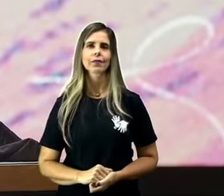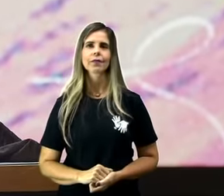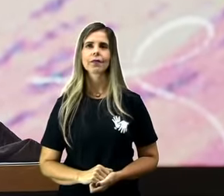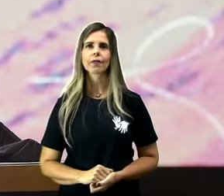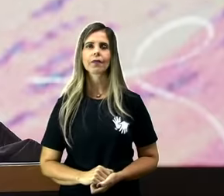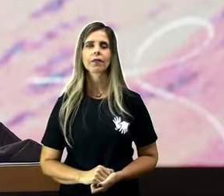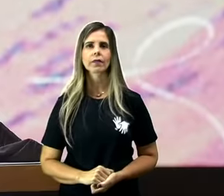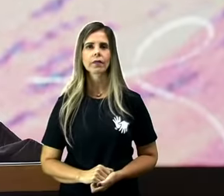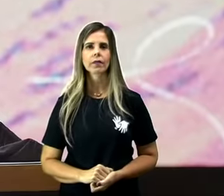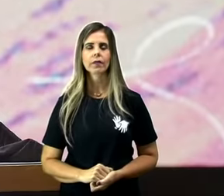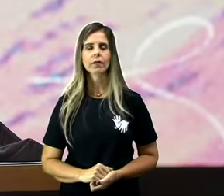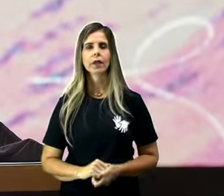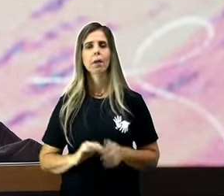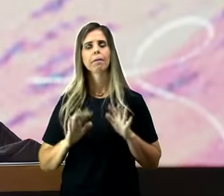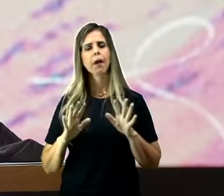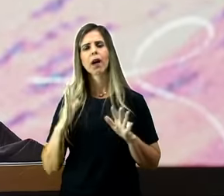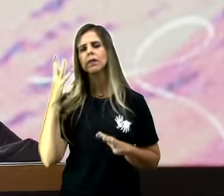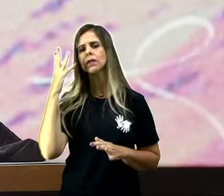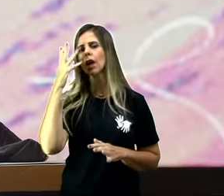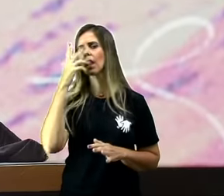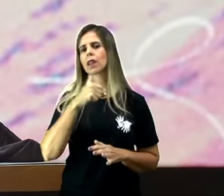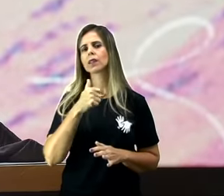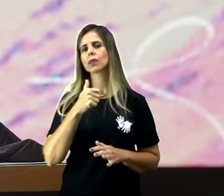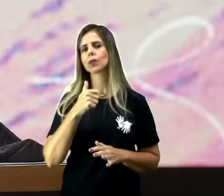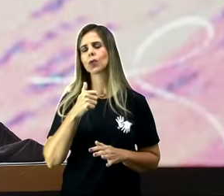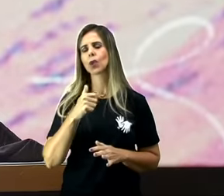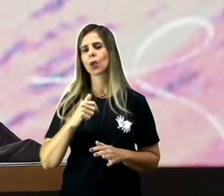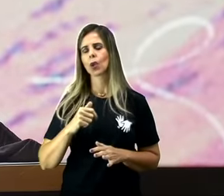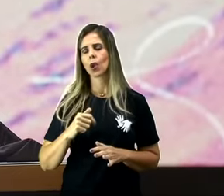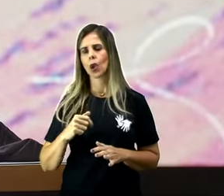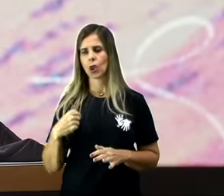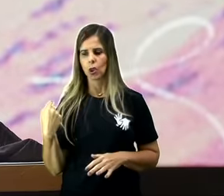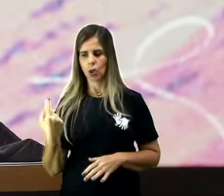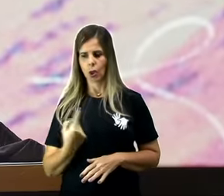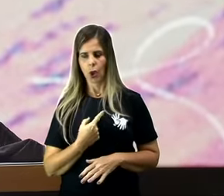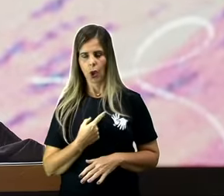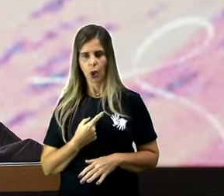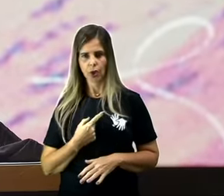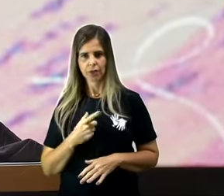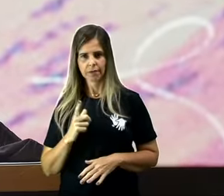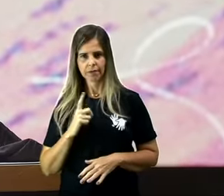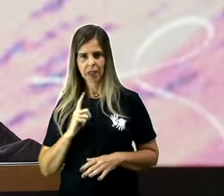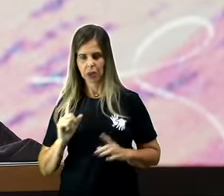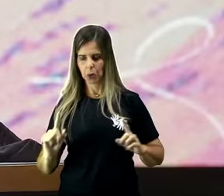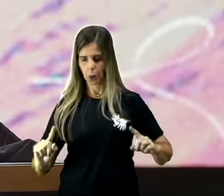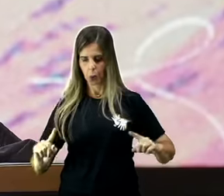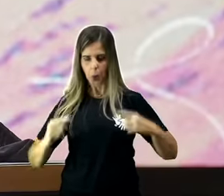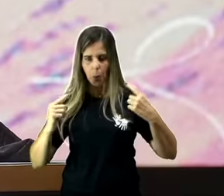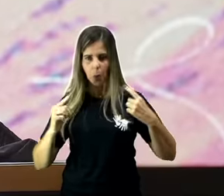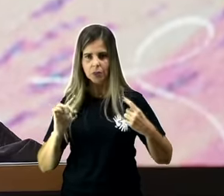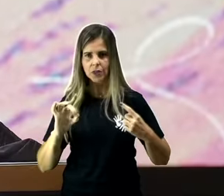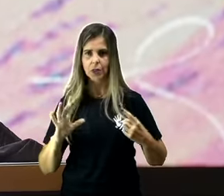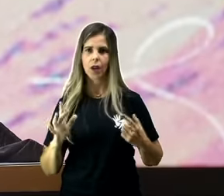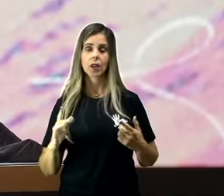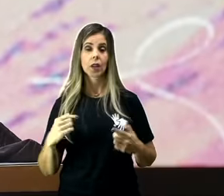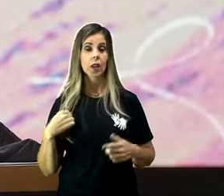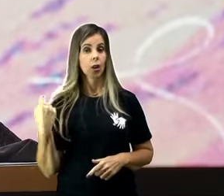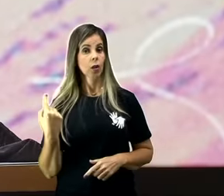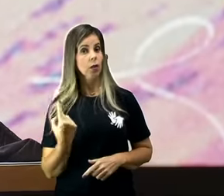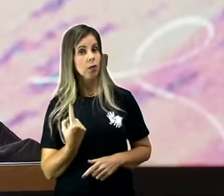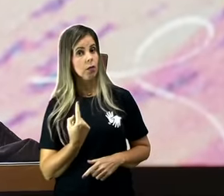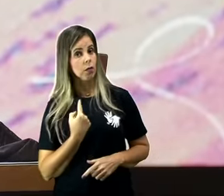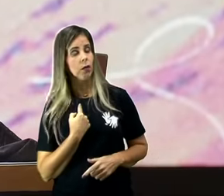E sabe o que é lindo? A gente não tem opositores, a gente tem um opositor. A nossa luta é contra carne, não é contra carne nem